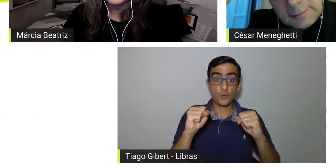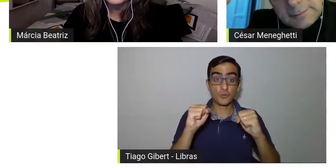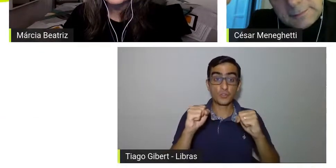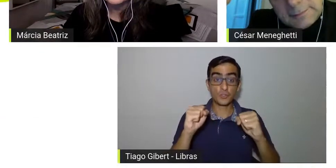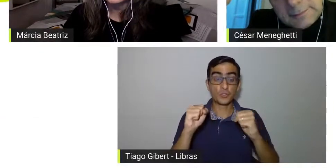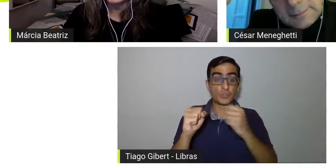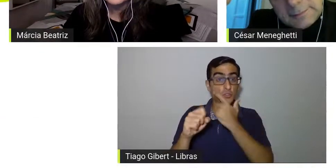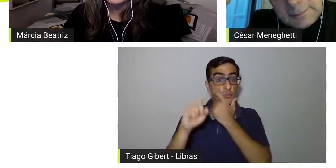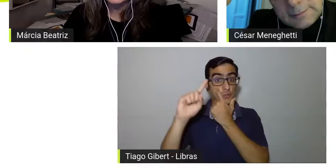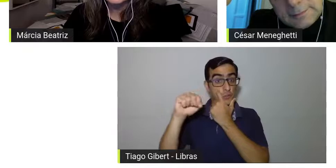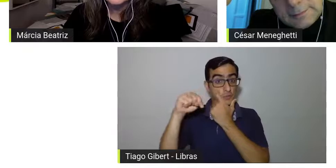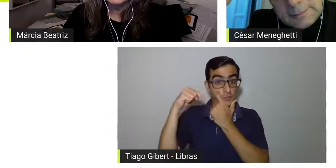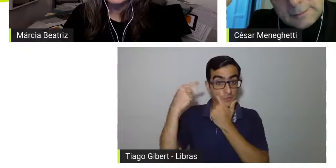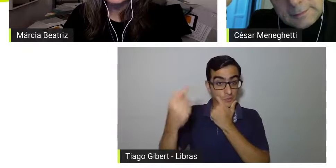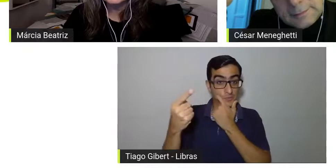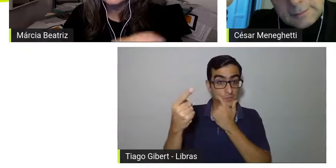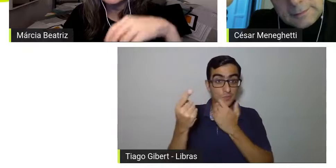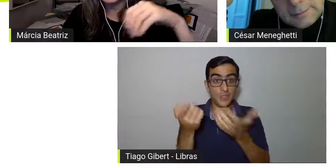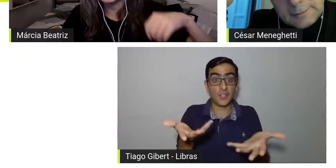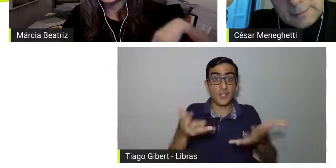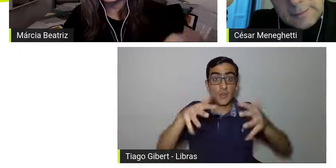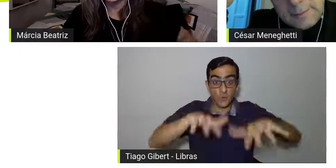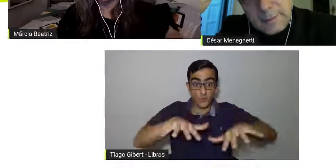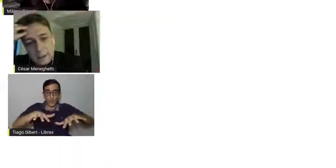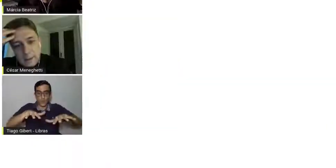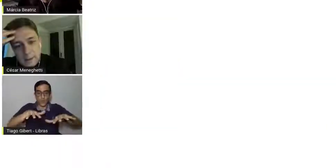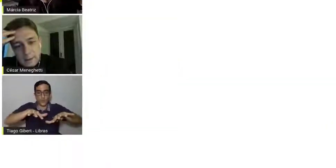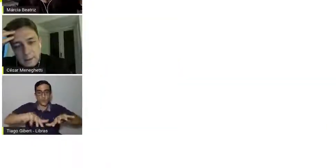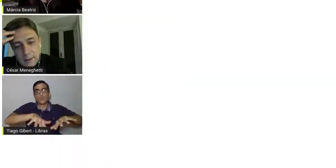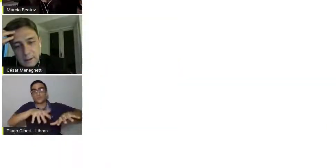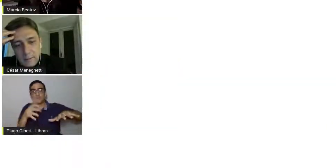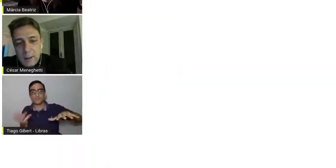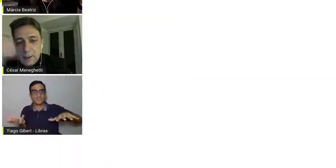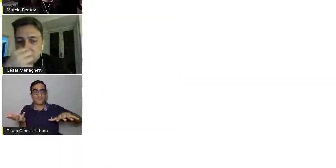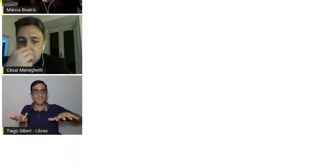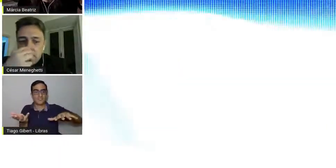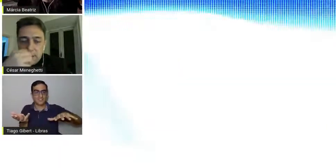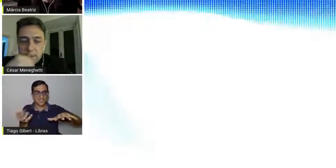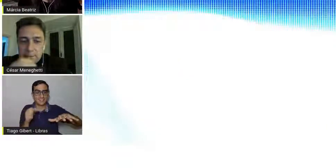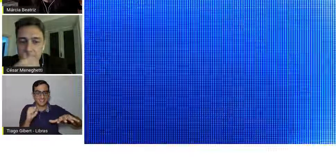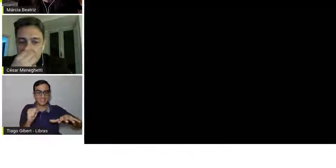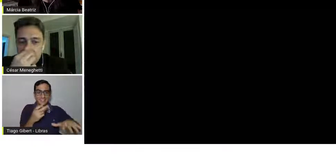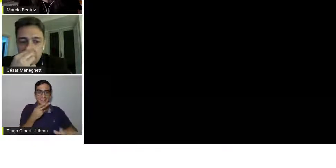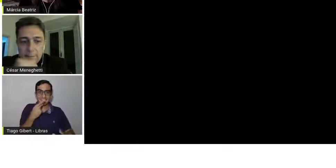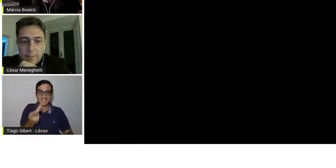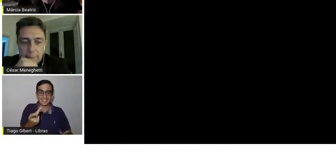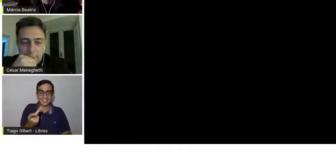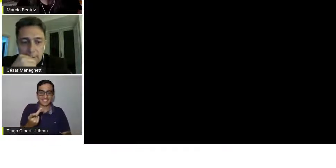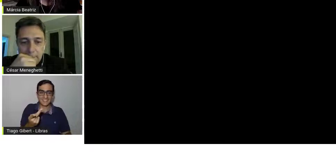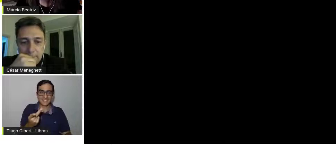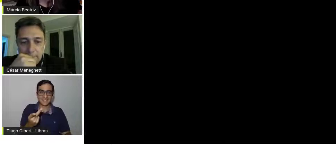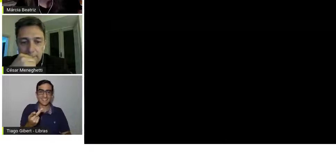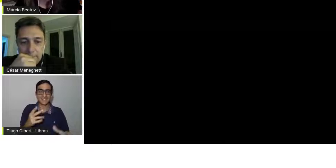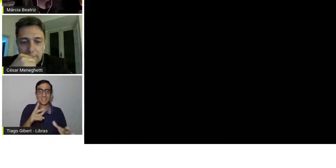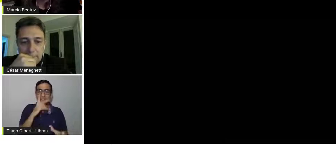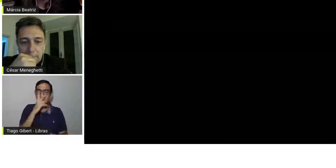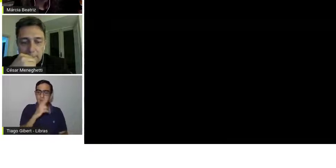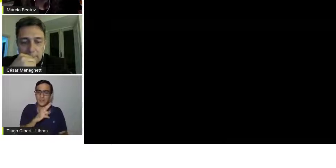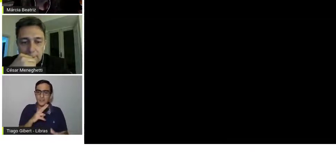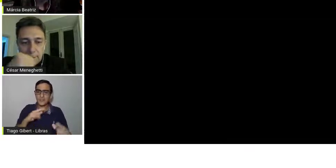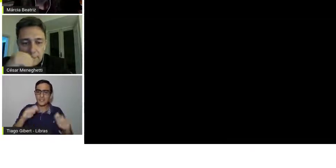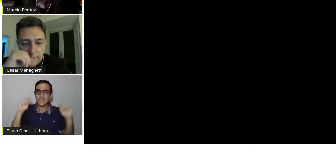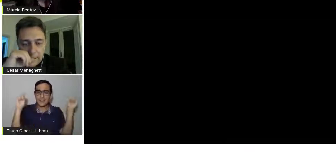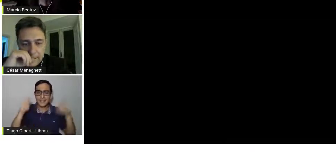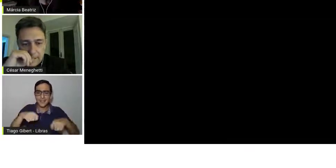pro inclusão, exclusão, César? Pode, pode. Tá, então tá, eu acho que a gente podia